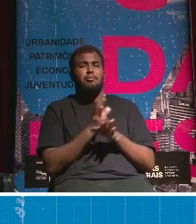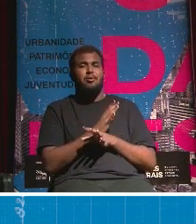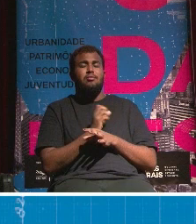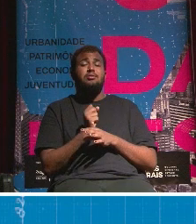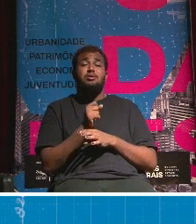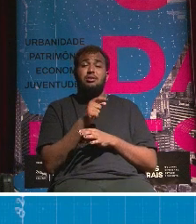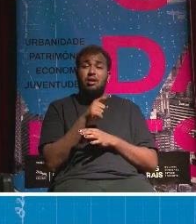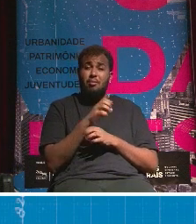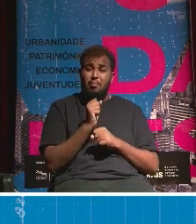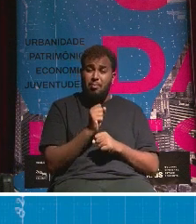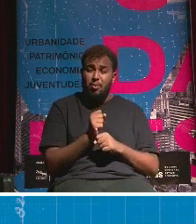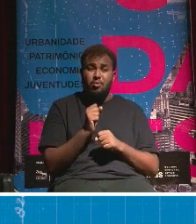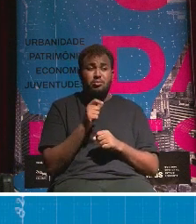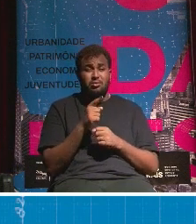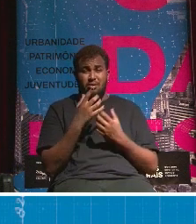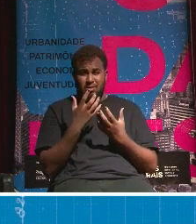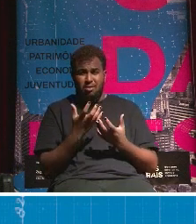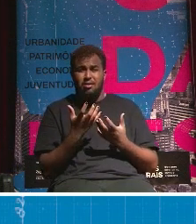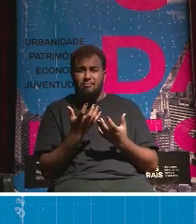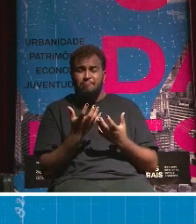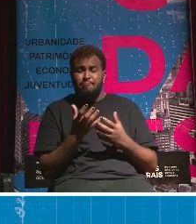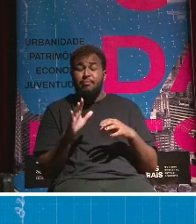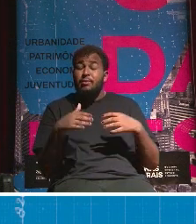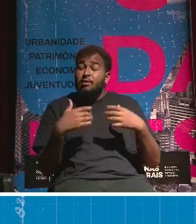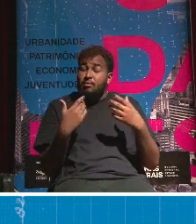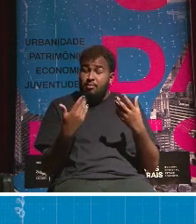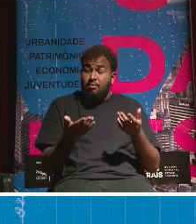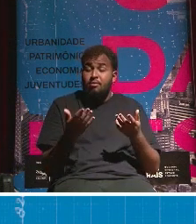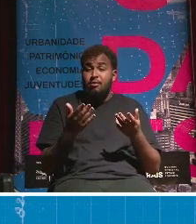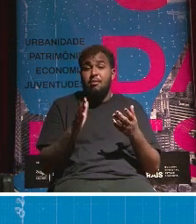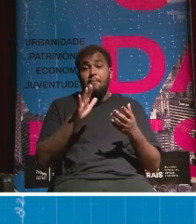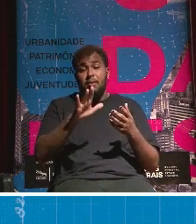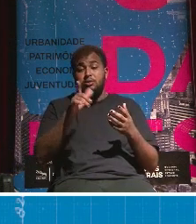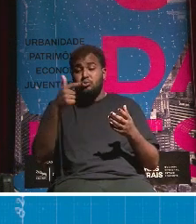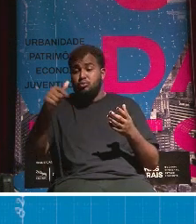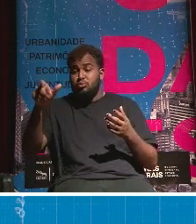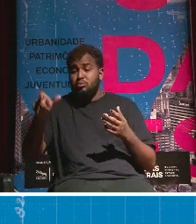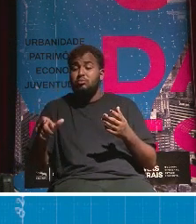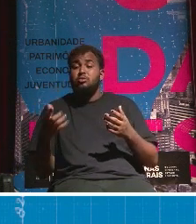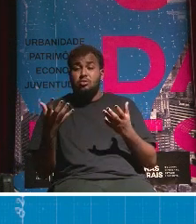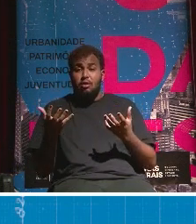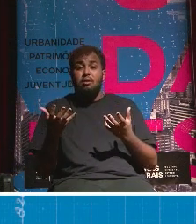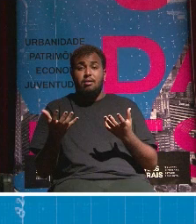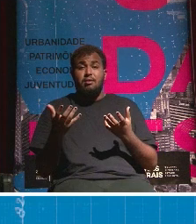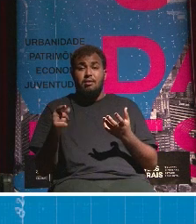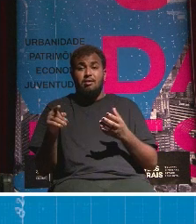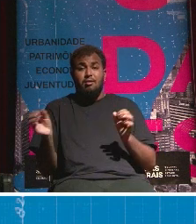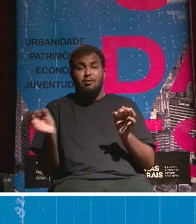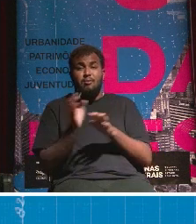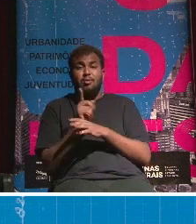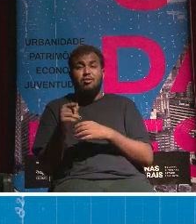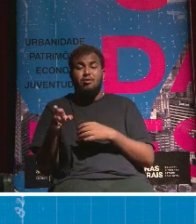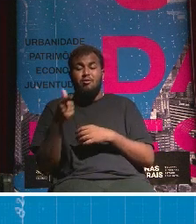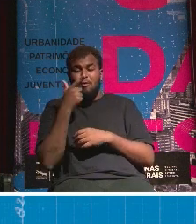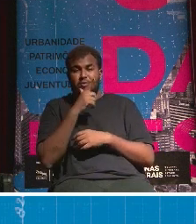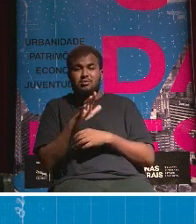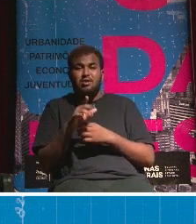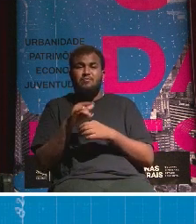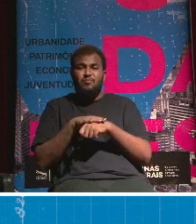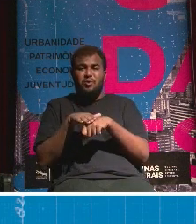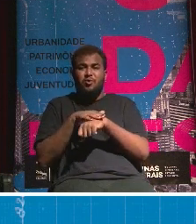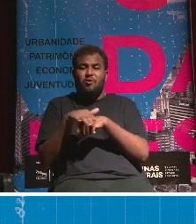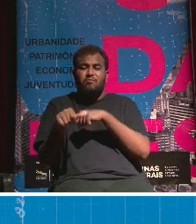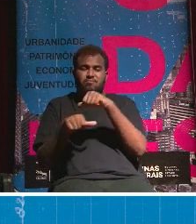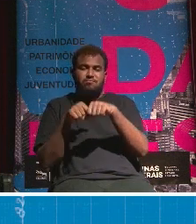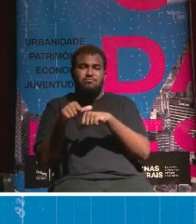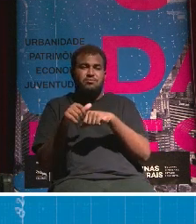que ela pode? Será que ela quer? Enfim, mas a outra pessoa aqui do meu lado está disponível. Comece com ela. Depois as coisas virão por